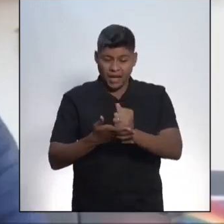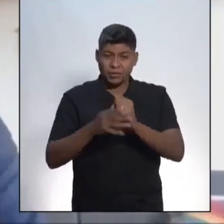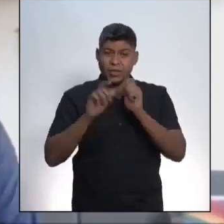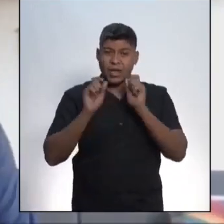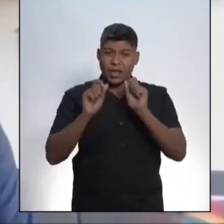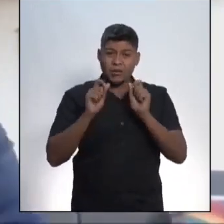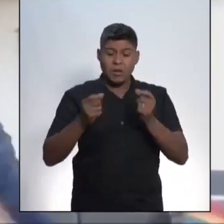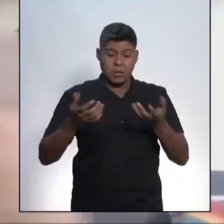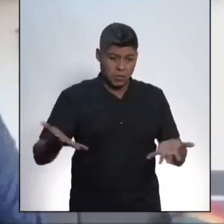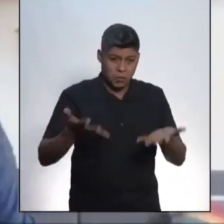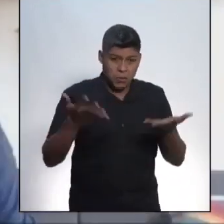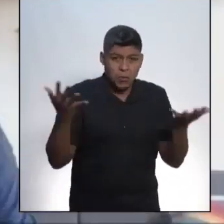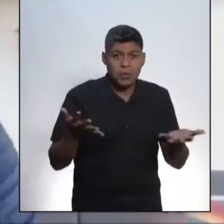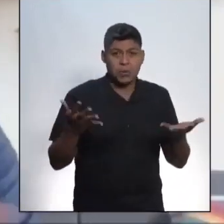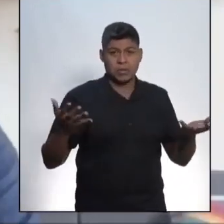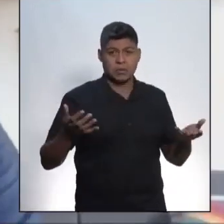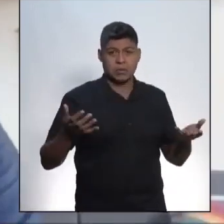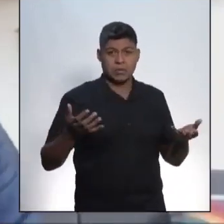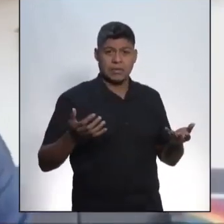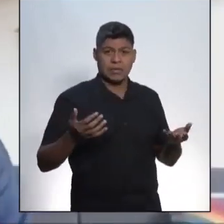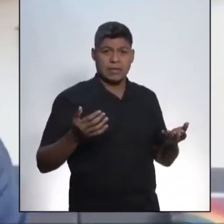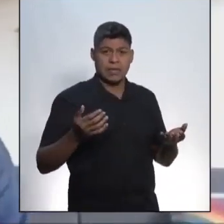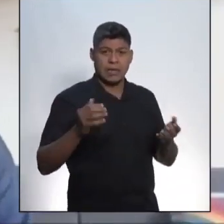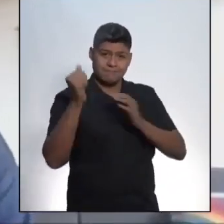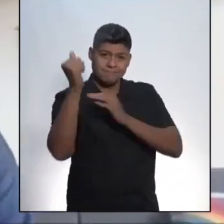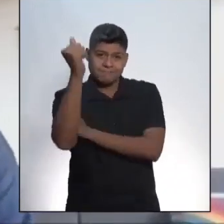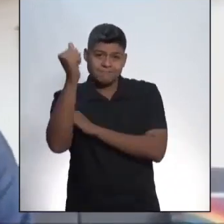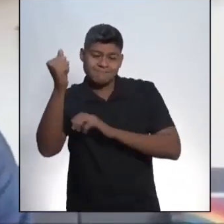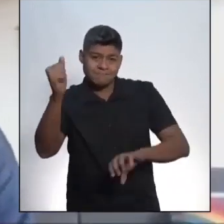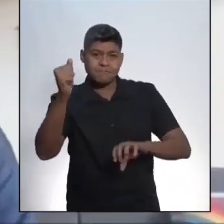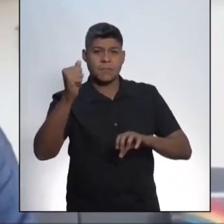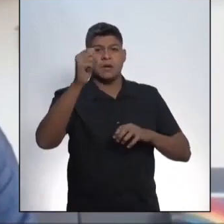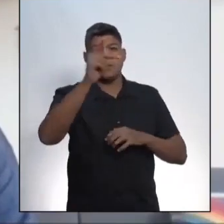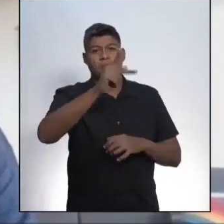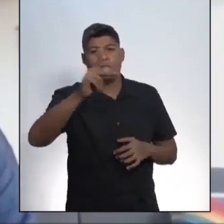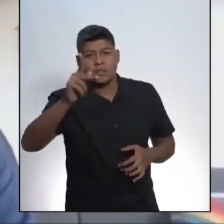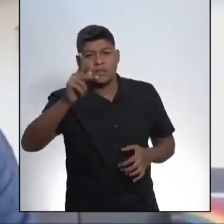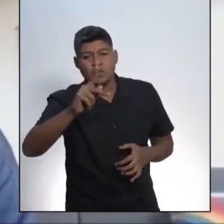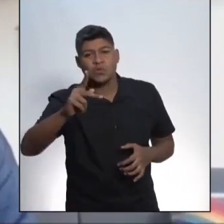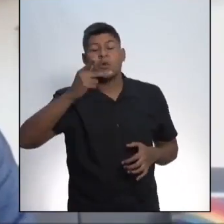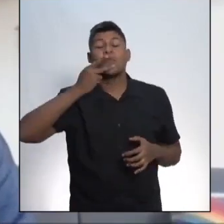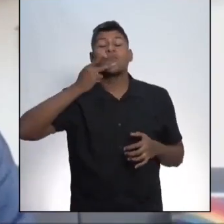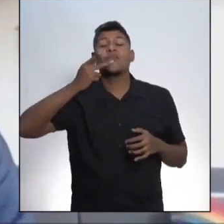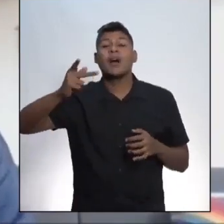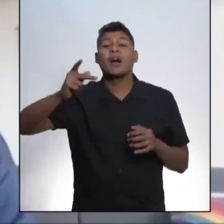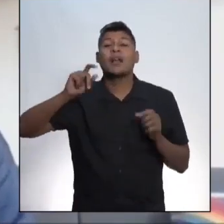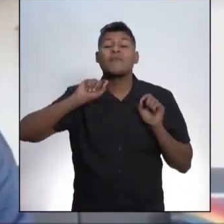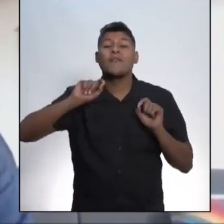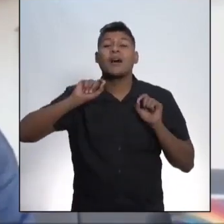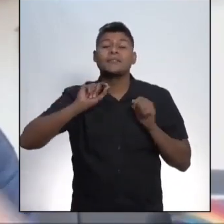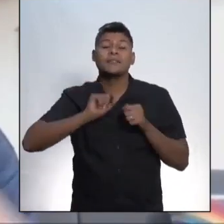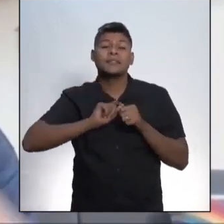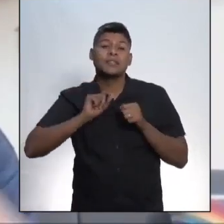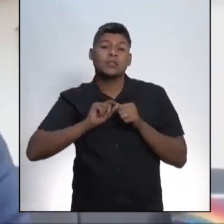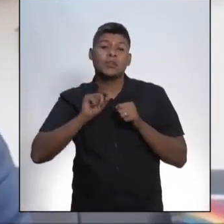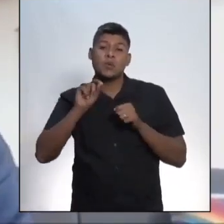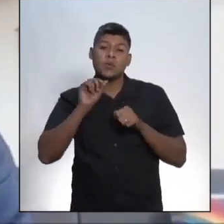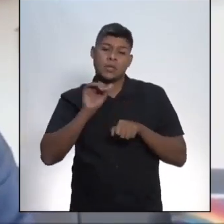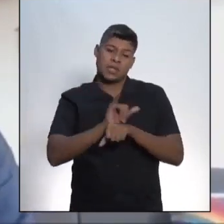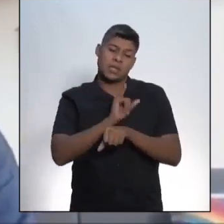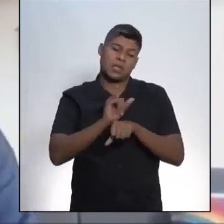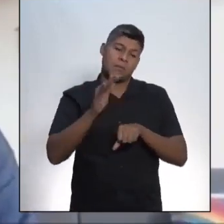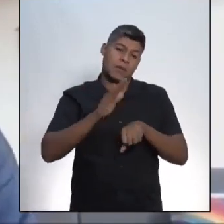em municiar, empoderar o professor e dar repertório para o professor para ele fazer uma dinâmica